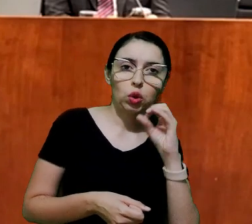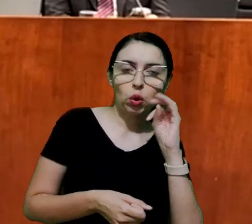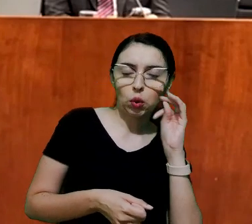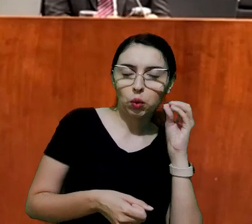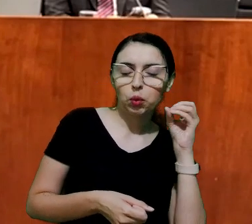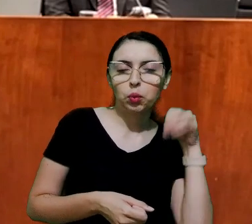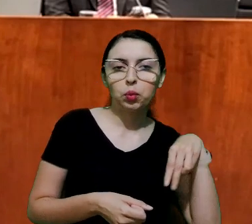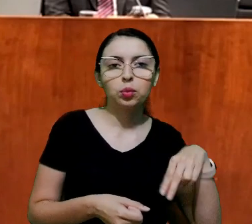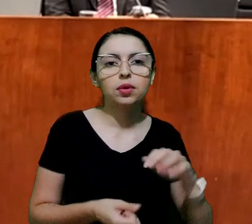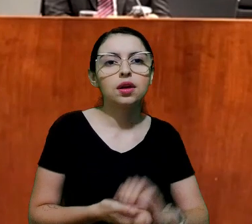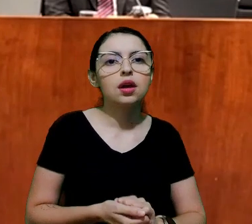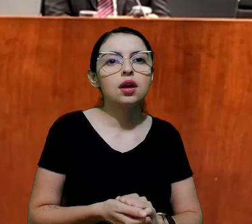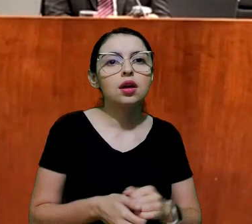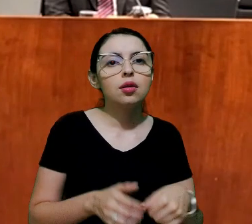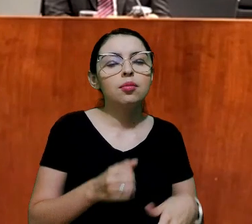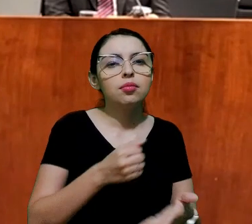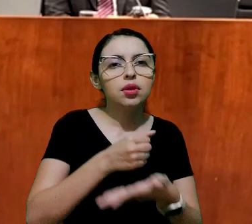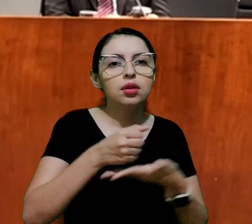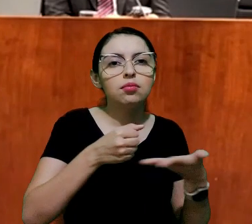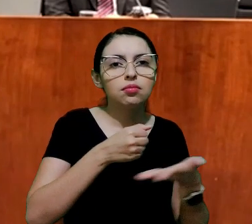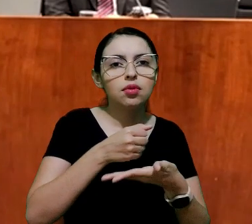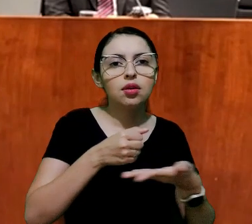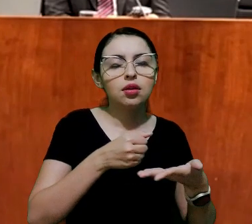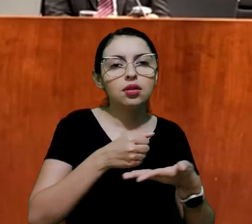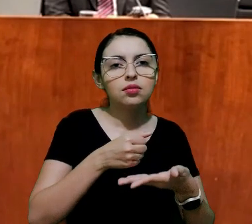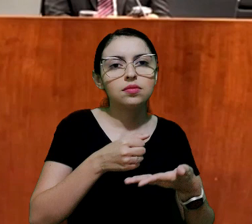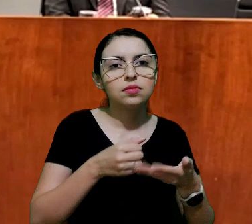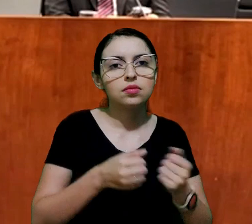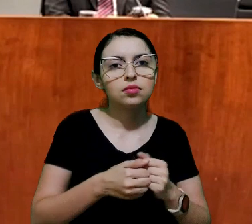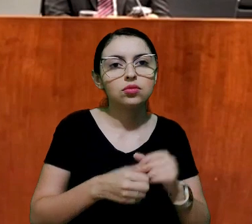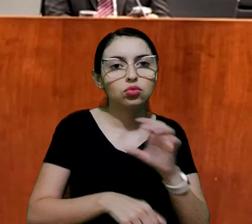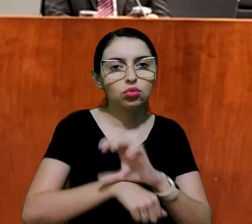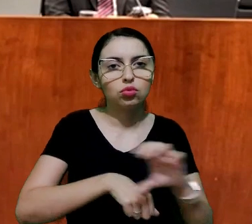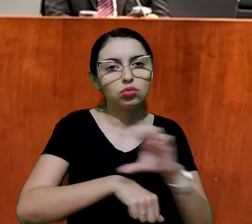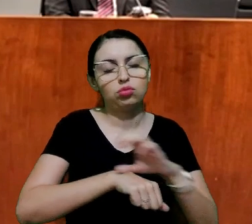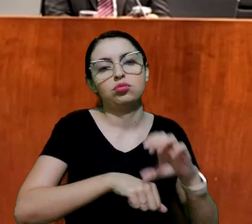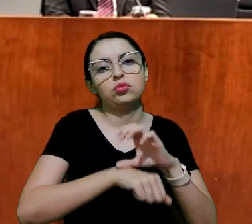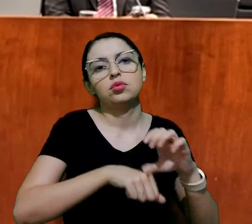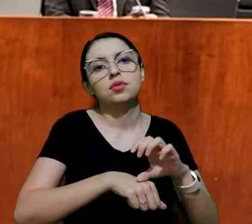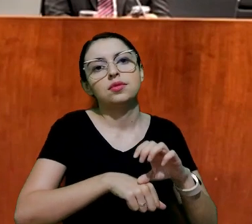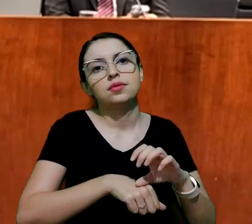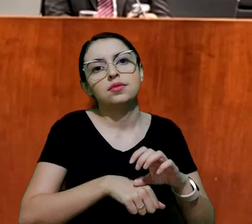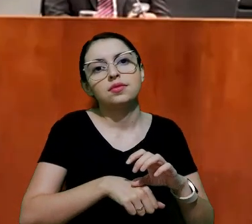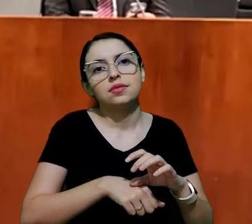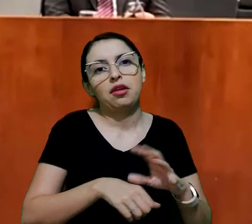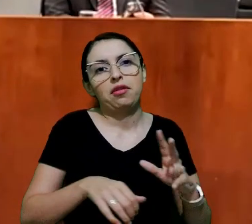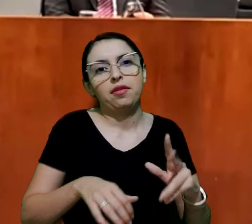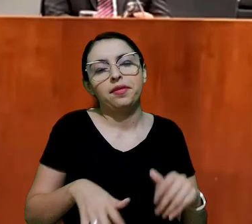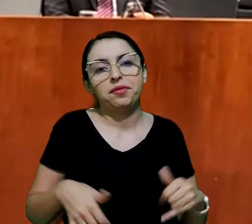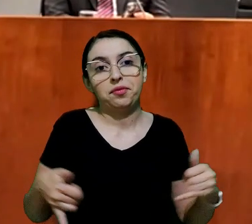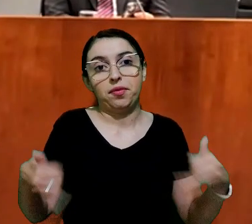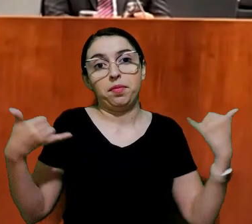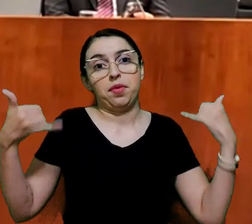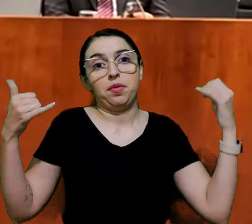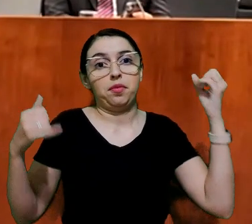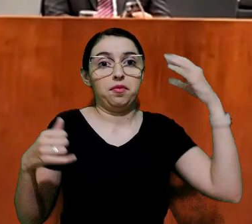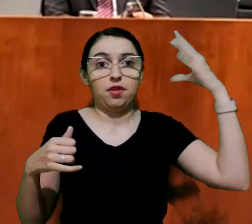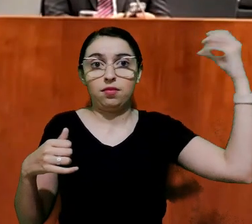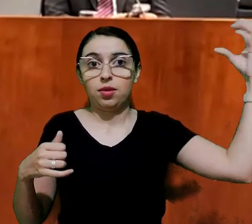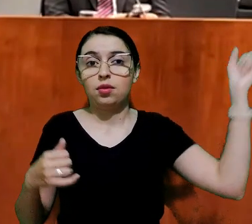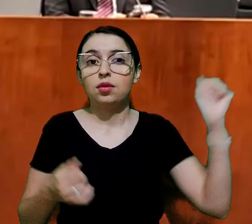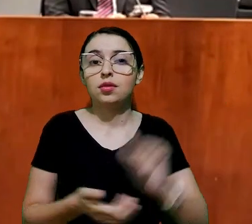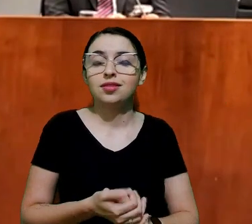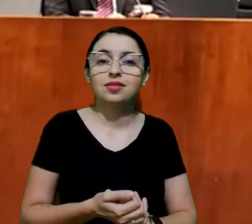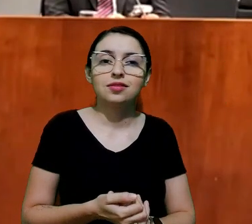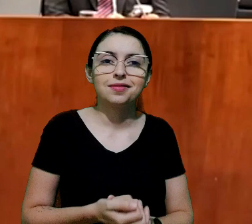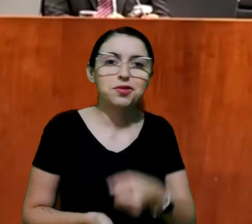o primeiro volume do curso, que foi tão afamado. Todos nós, os mais velhos pelo